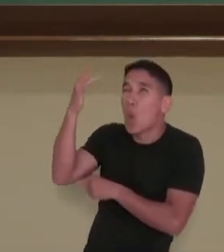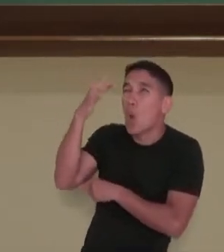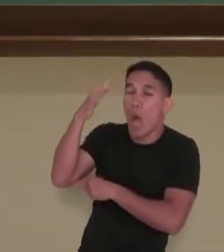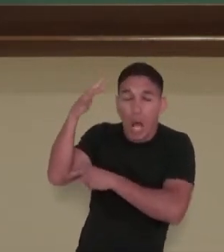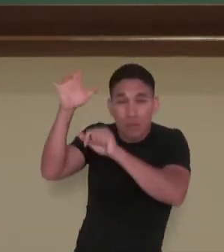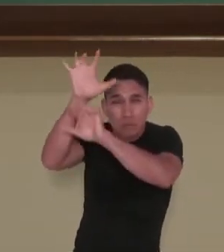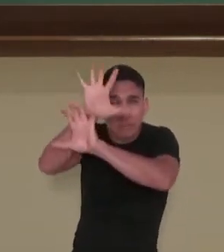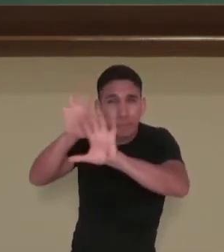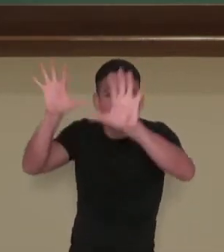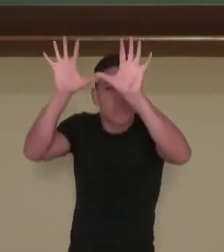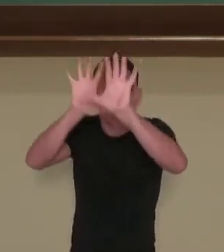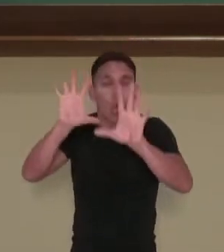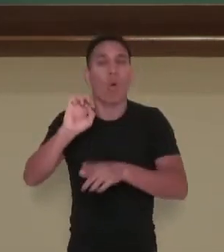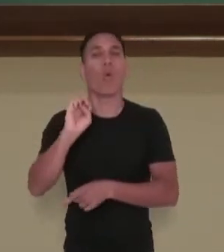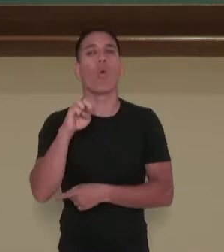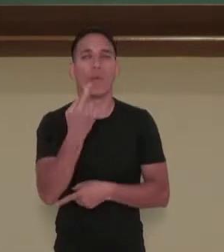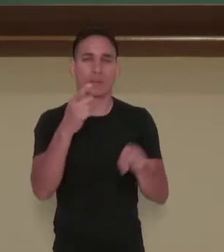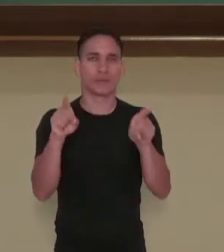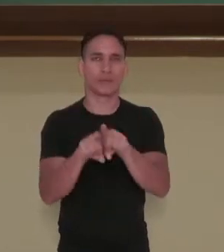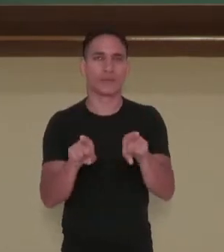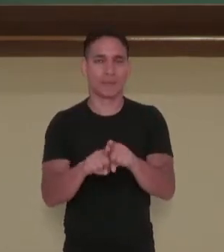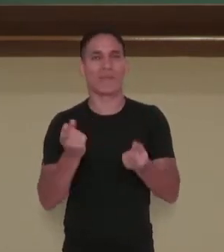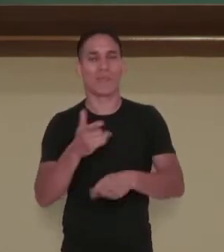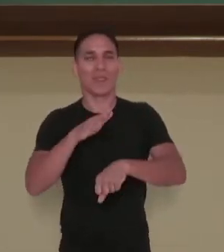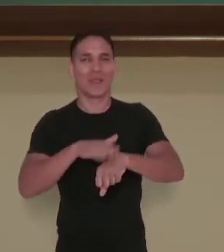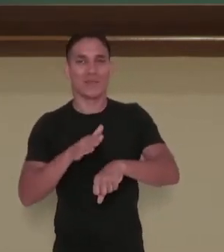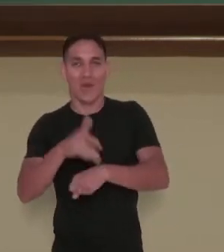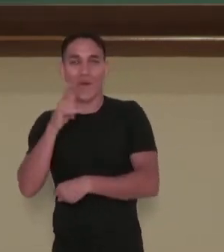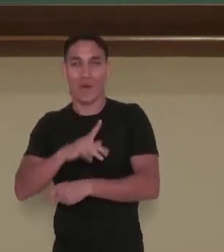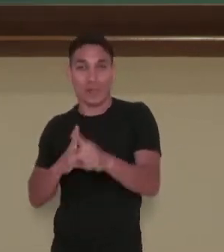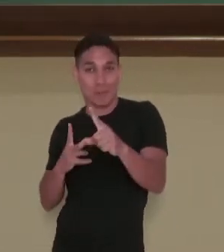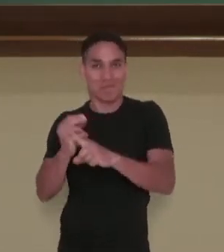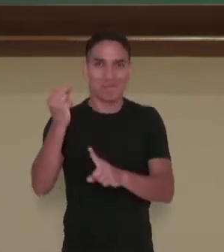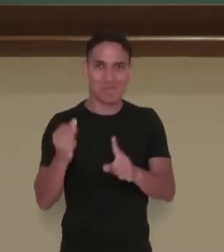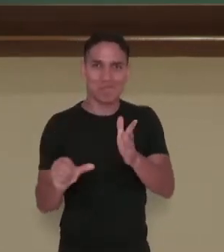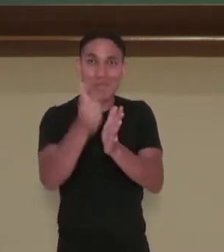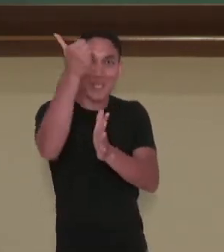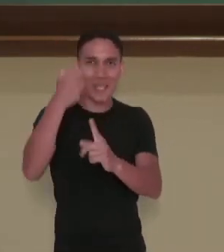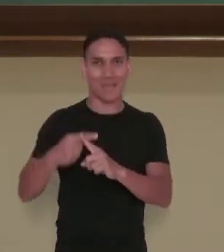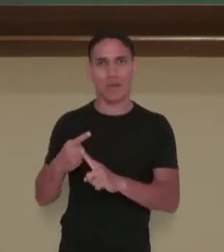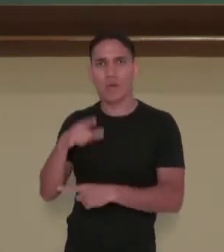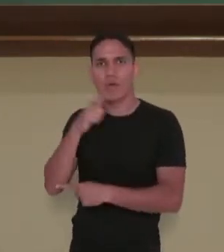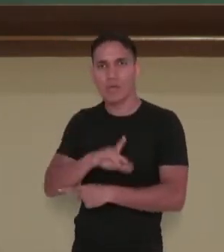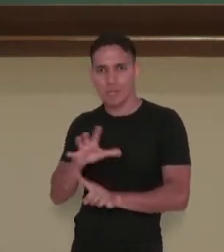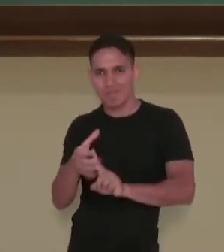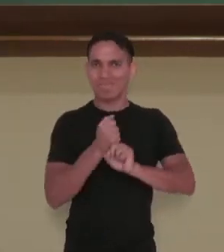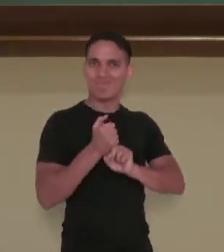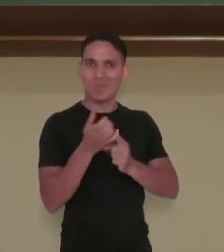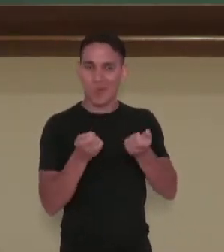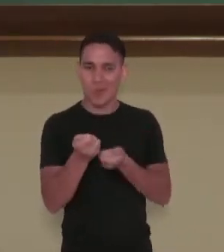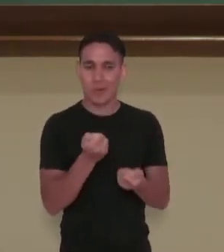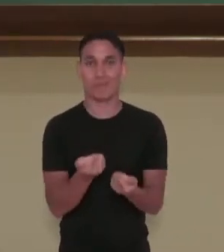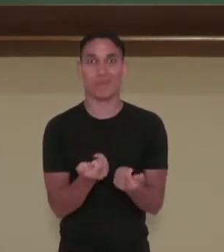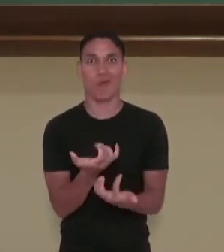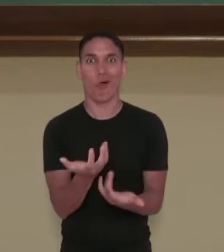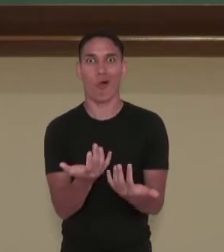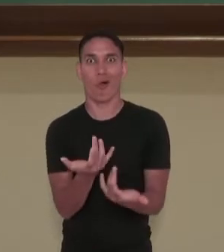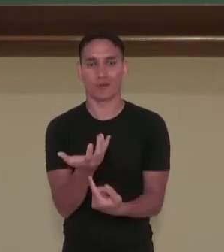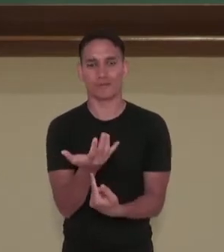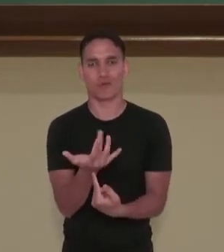céu, ou quando ele conseguiu pela primeira vez ter domínio sobre o fogo,